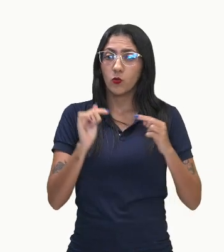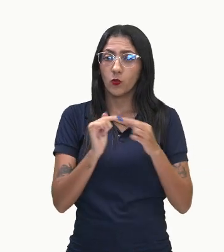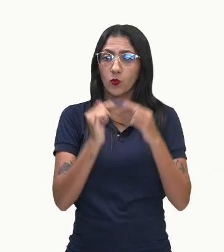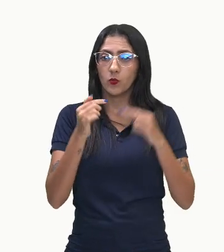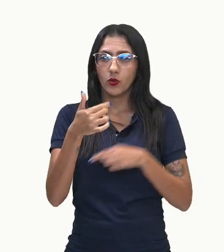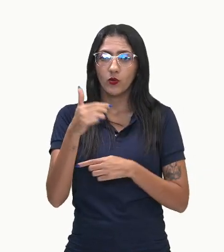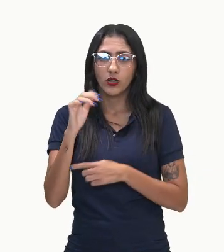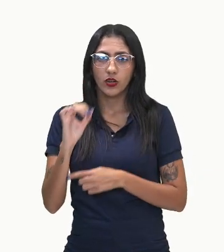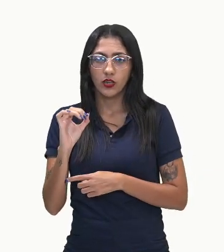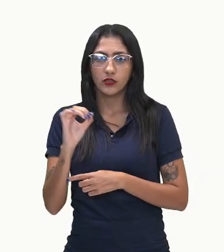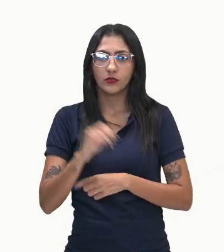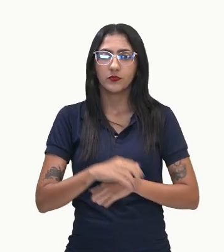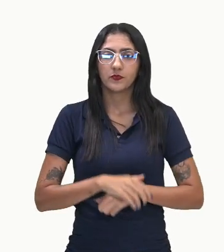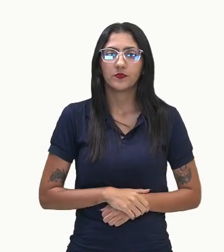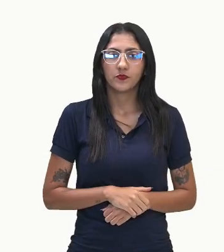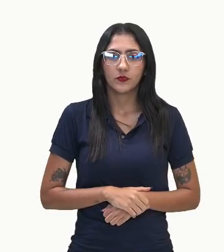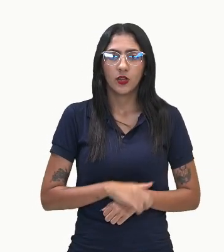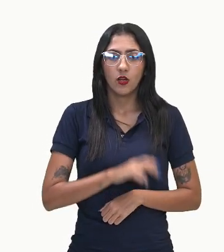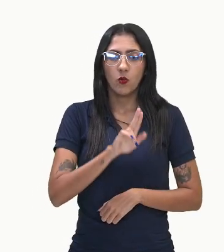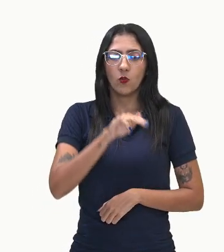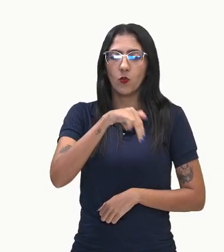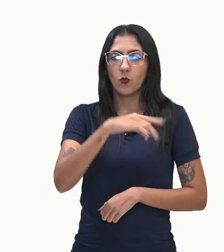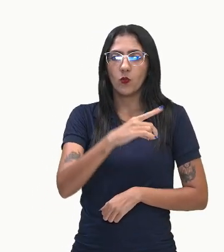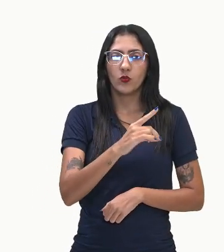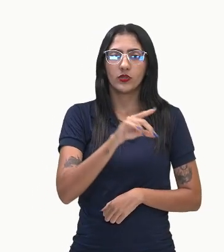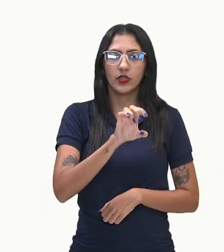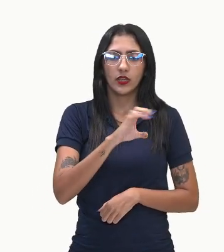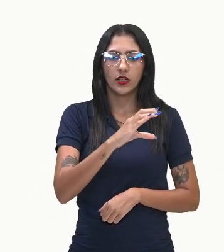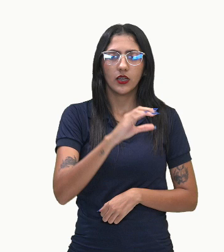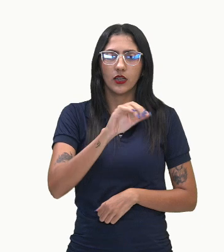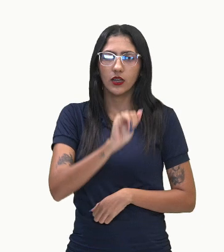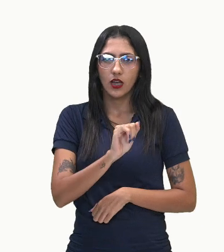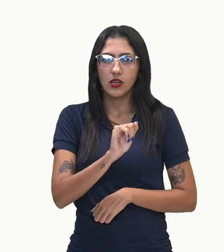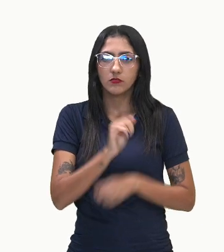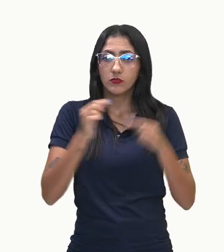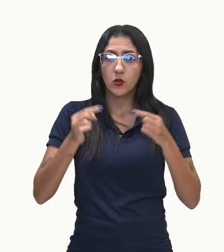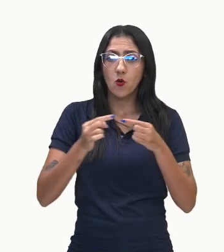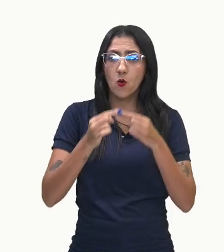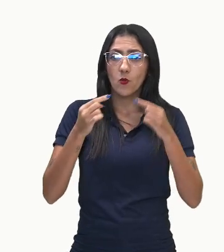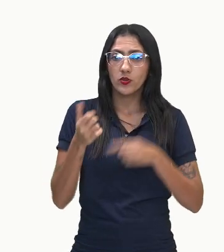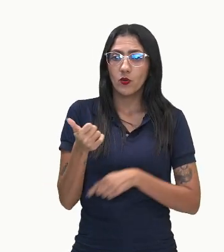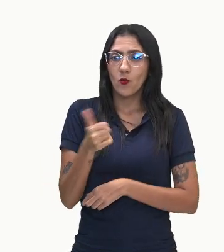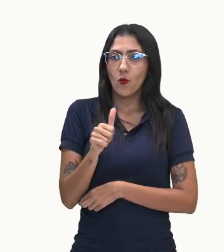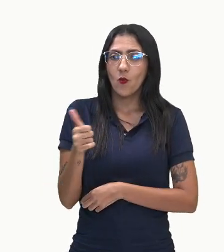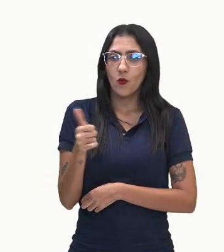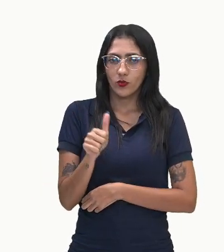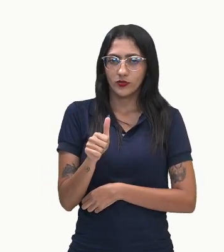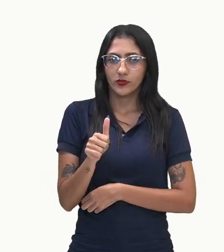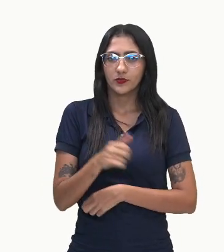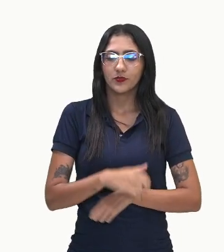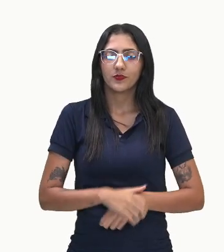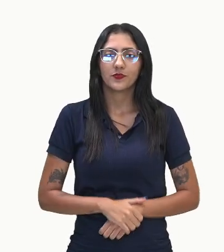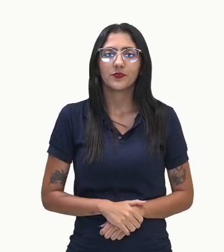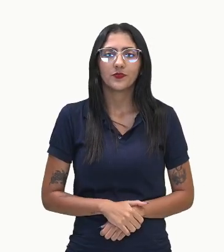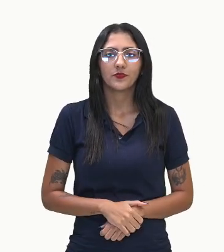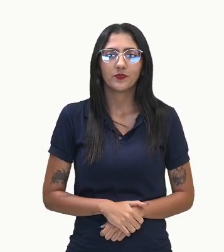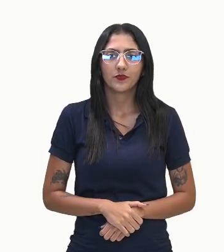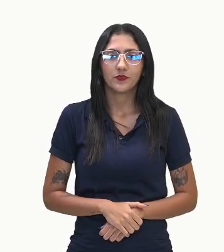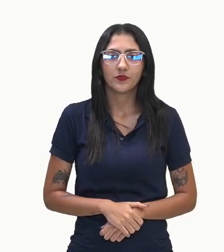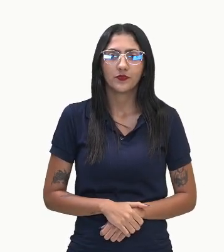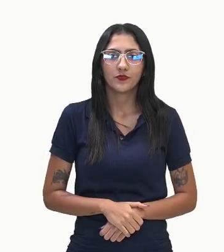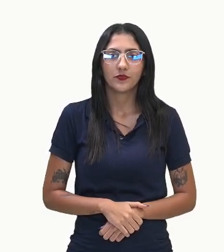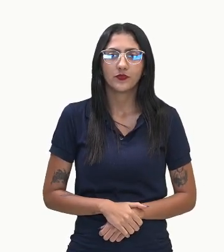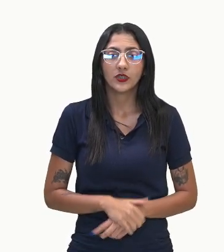lados. Um decágono, 11 vértices, 11 lados. E assim,